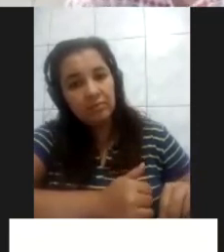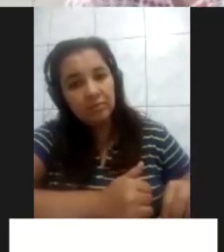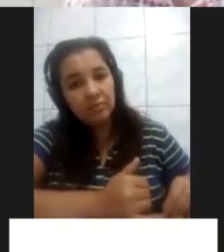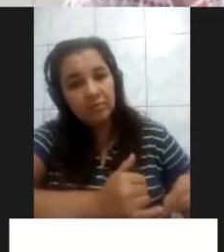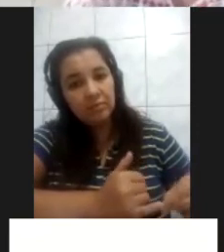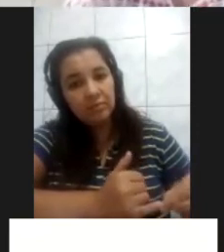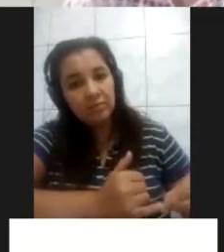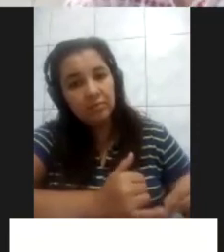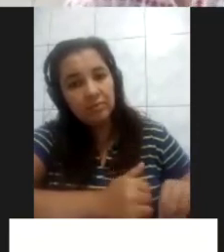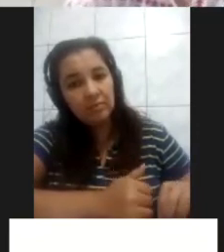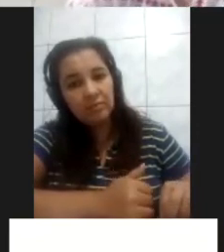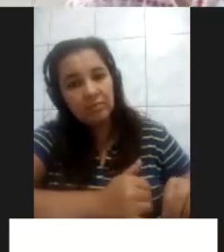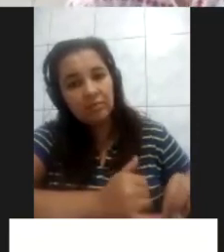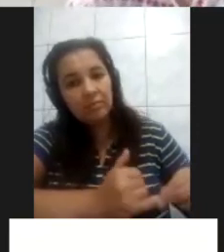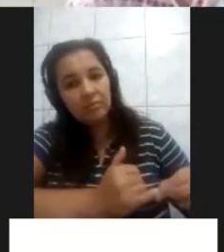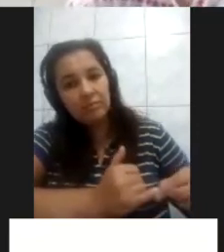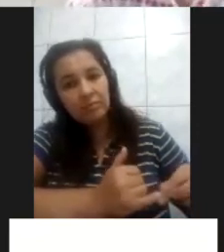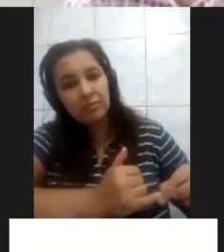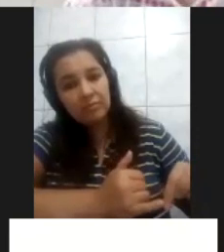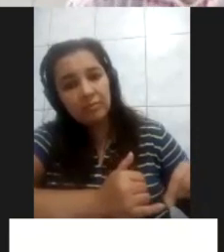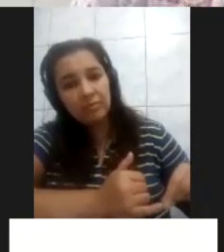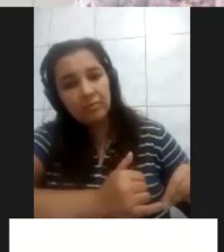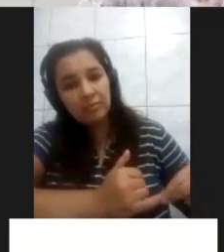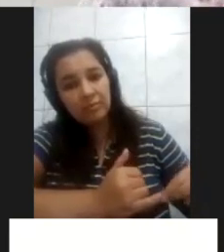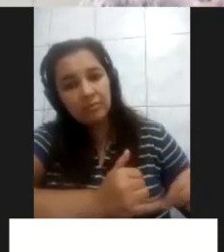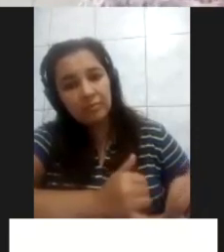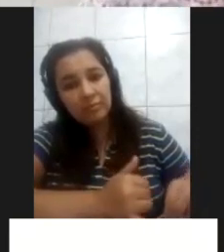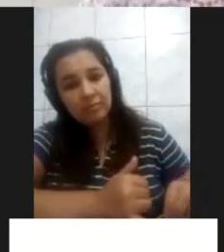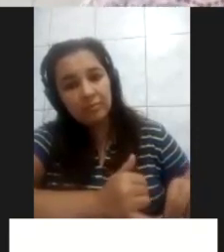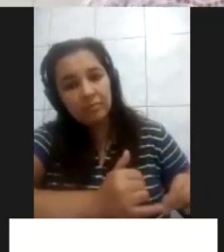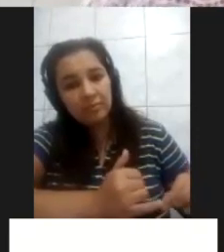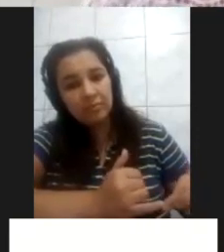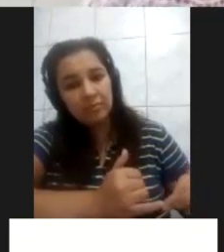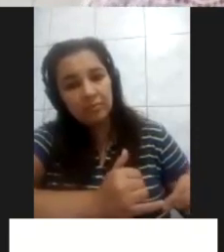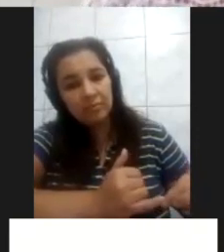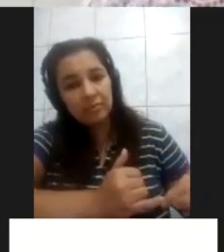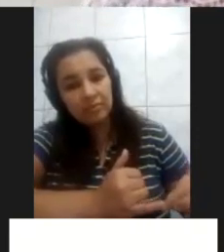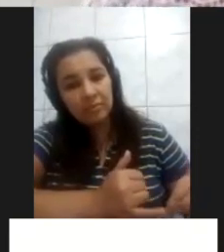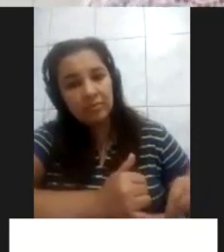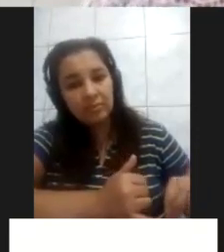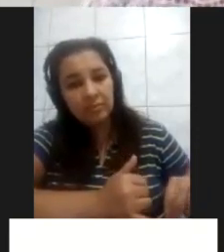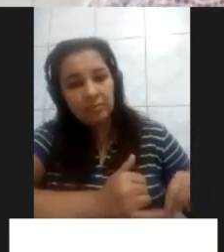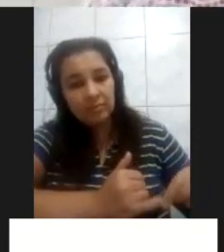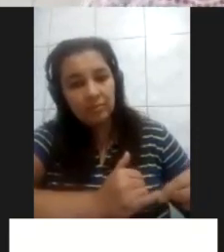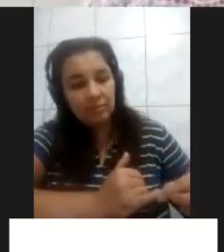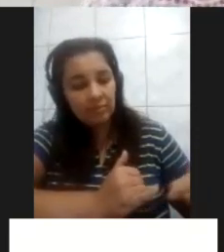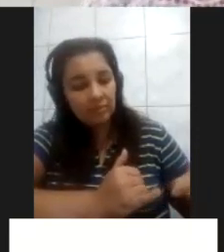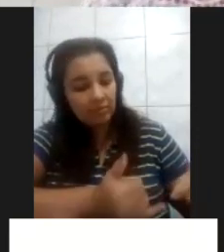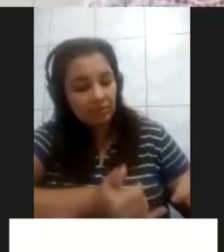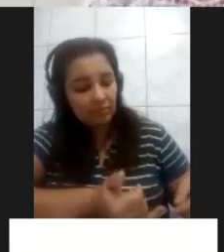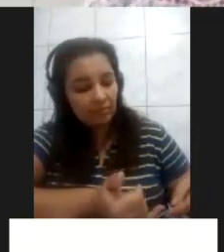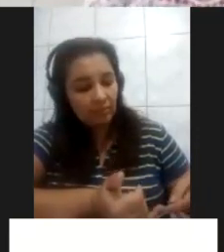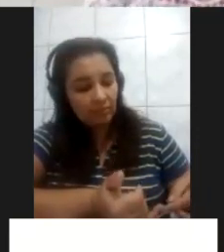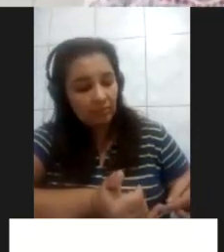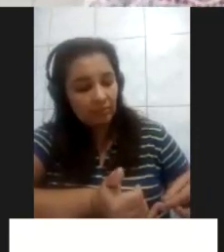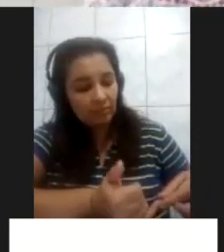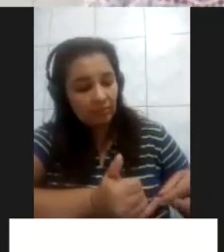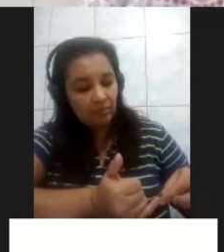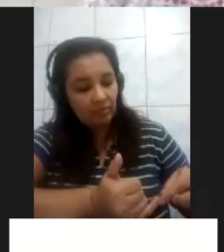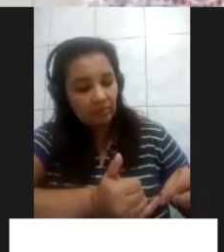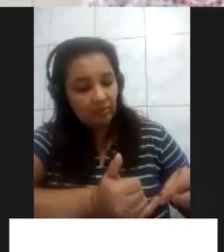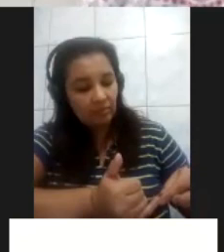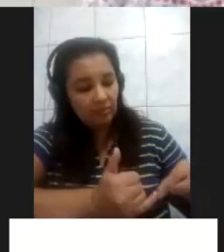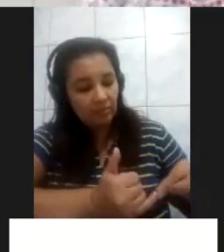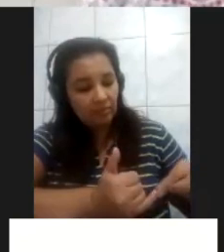fofa. Paula. Que delícia, saudade de você, viu? Muito bom, era muito gostoso. Nossos alunos lá que a gente